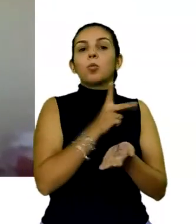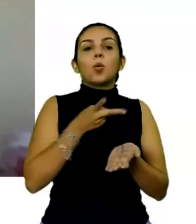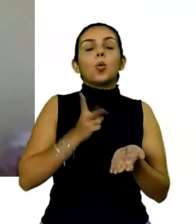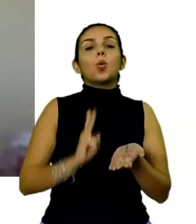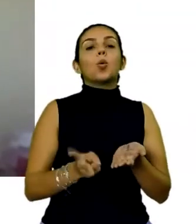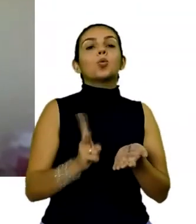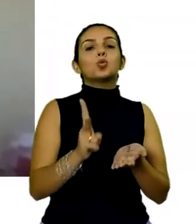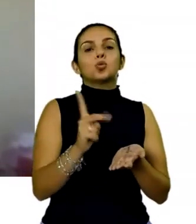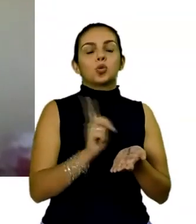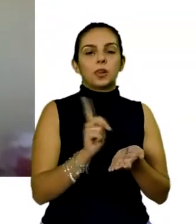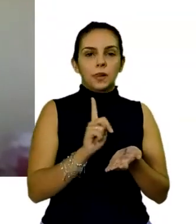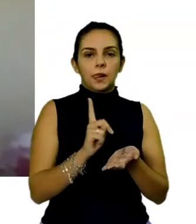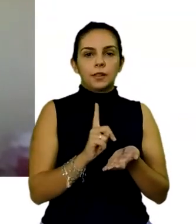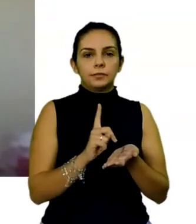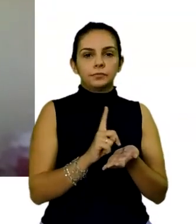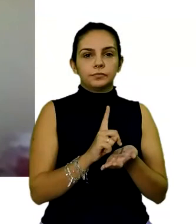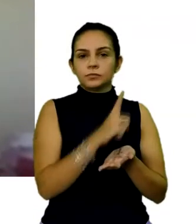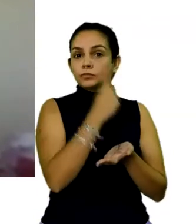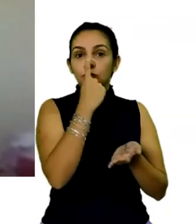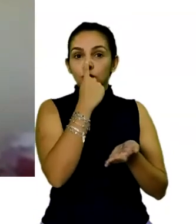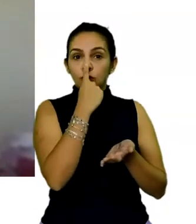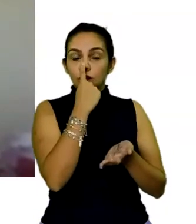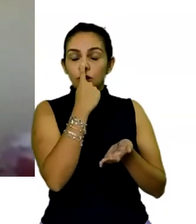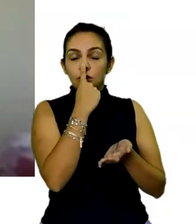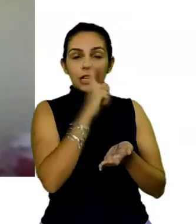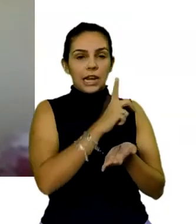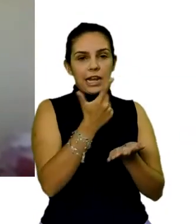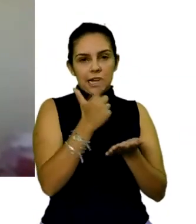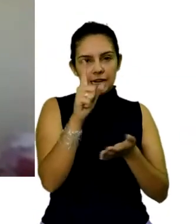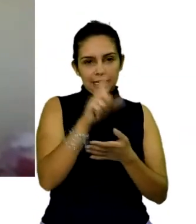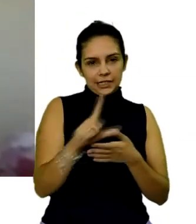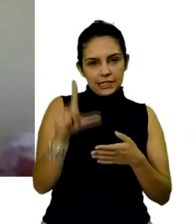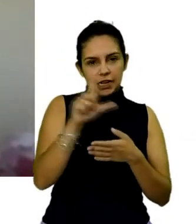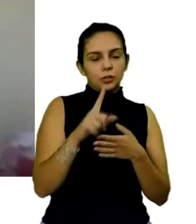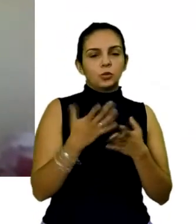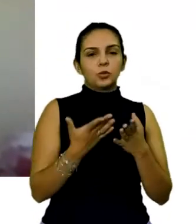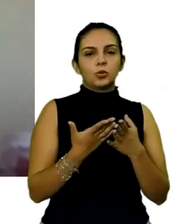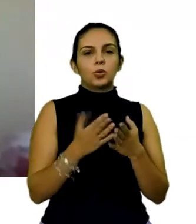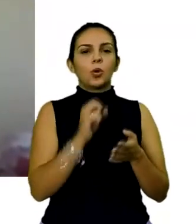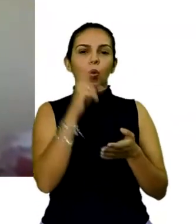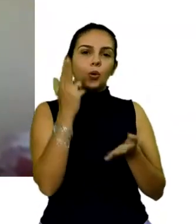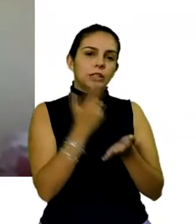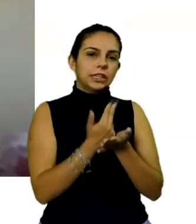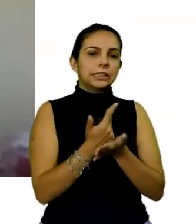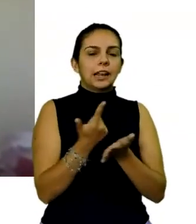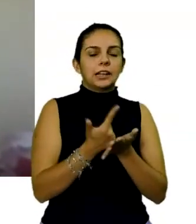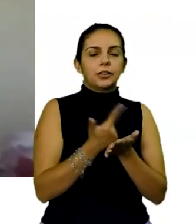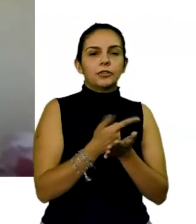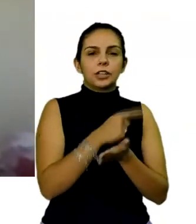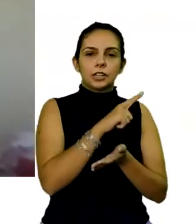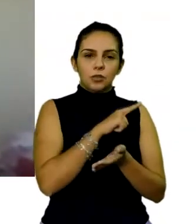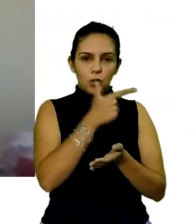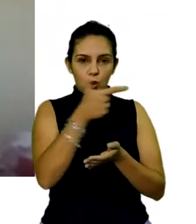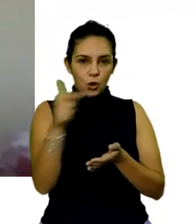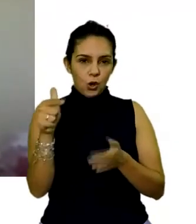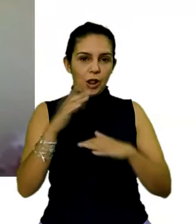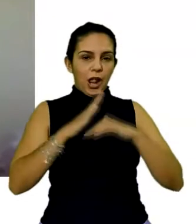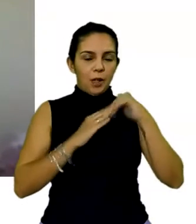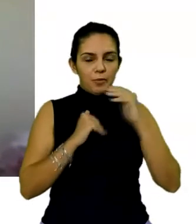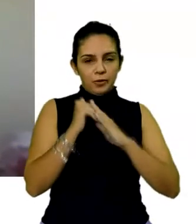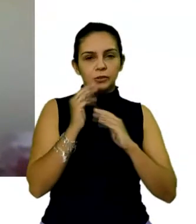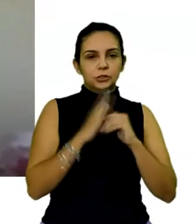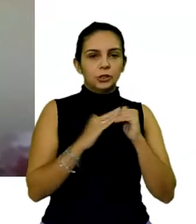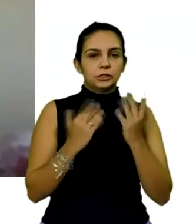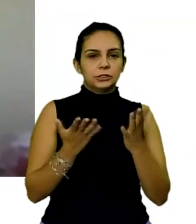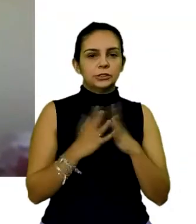não se dedicou, ele não se dedicou à literatura ou a desenhar livros, ele teve outras